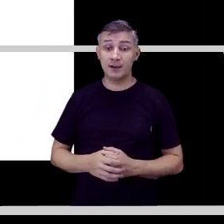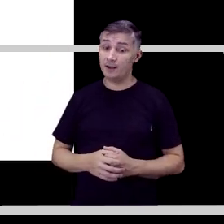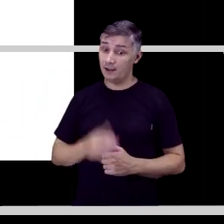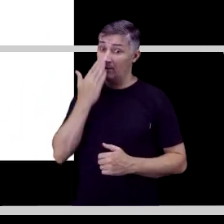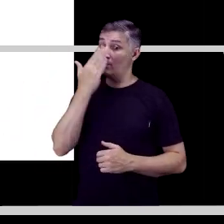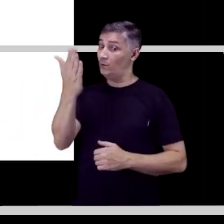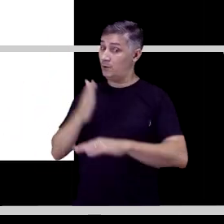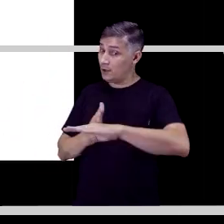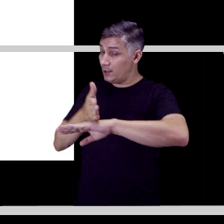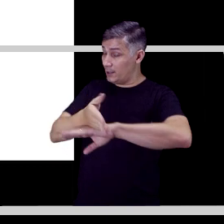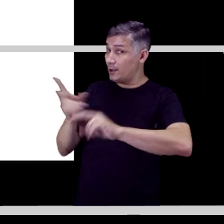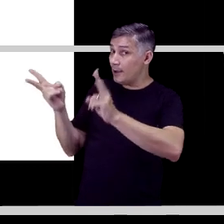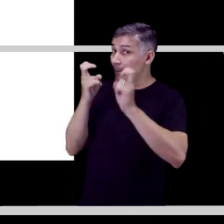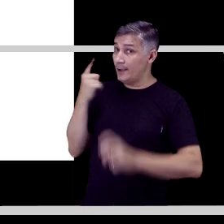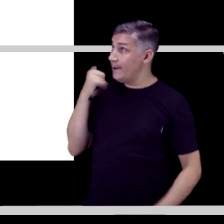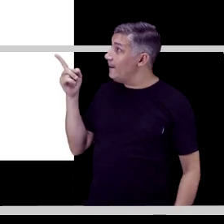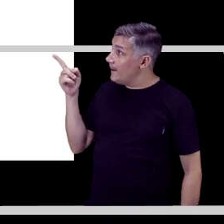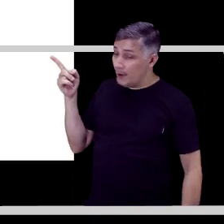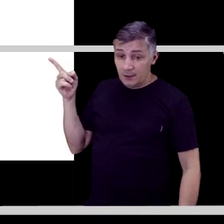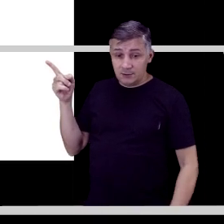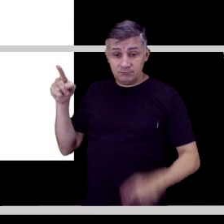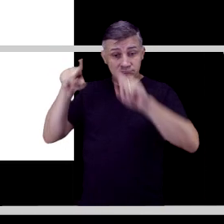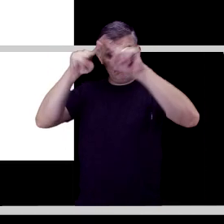para essa experiência expositiva.